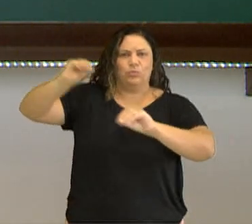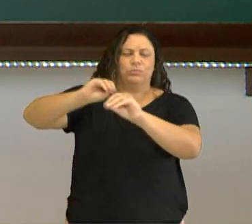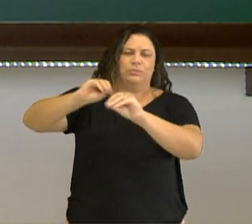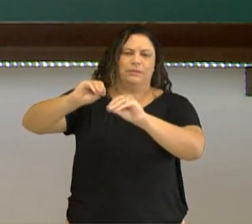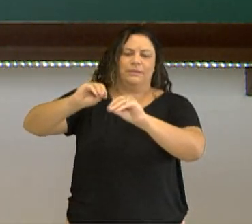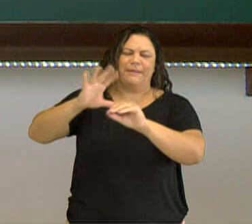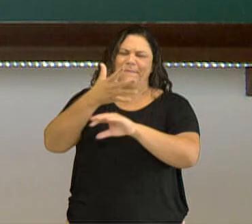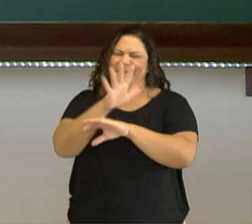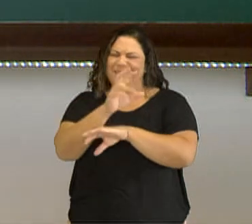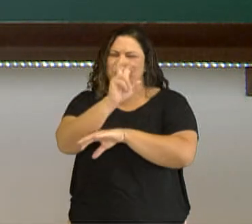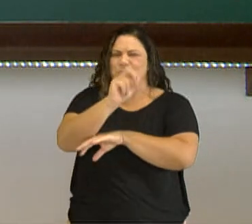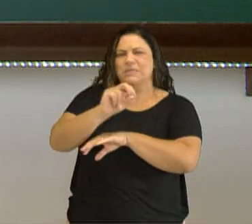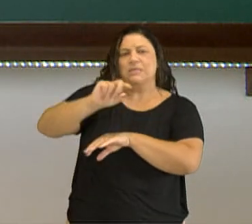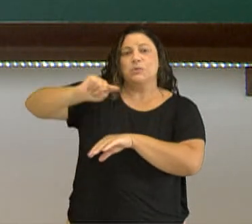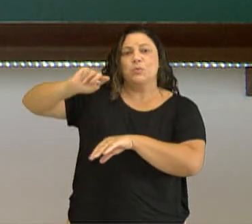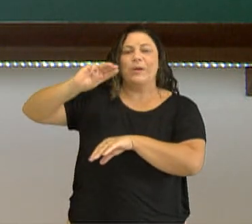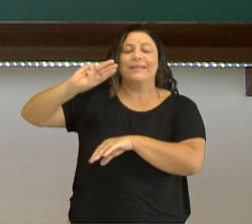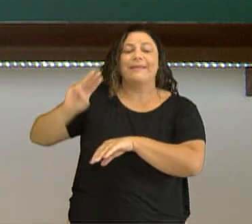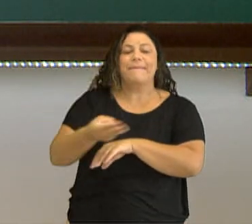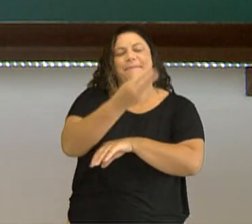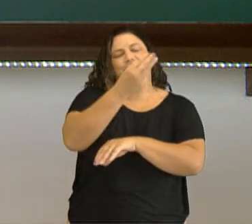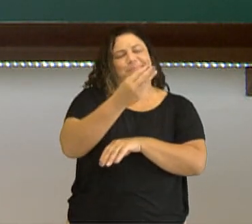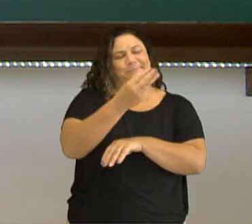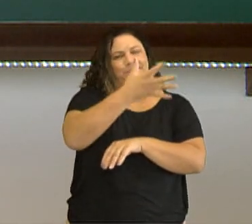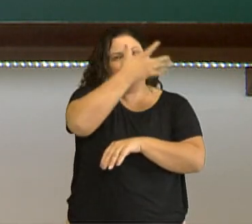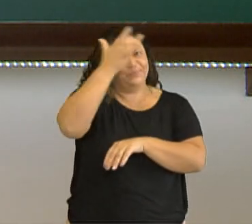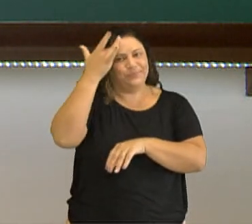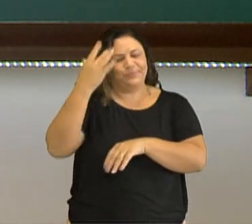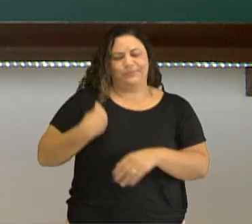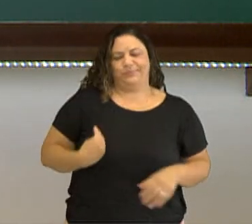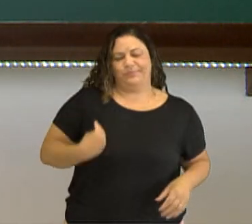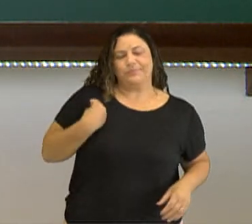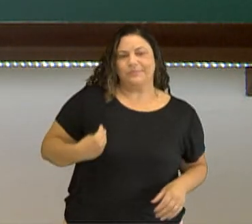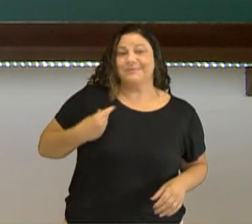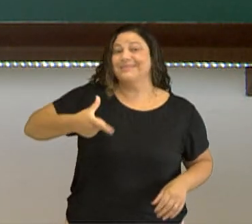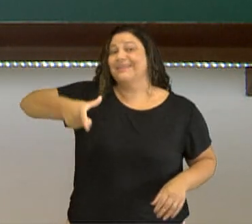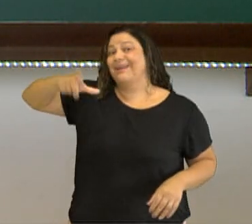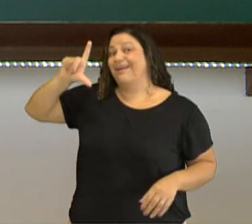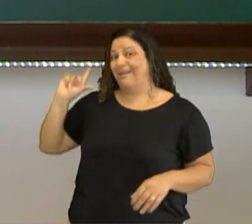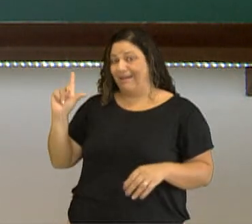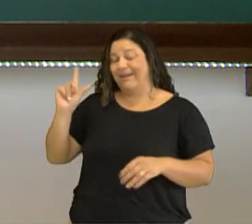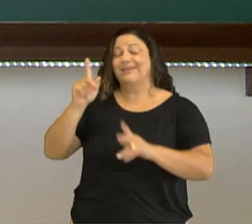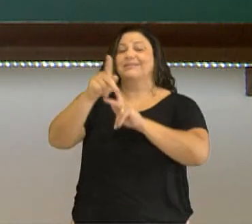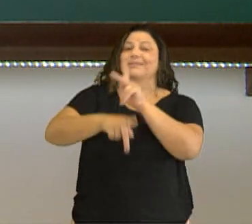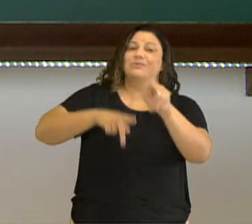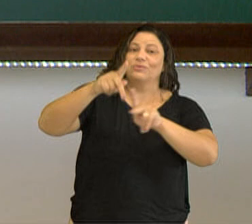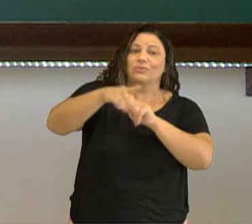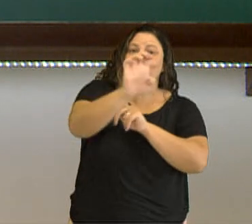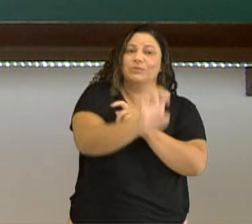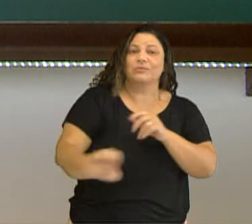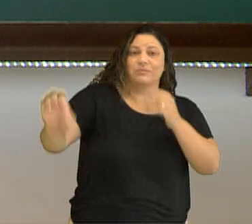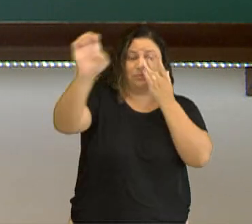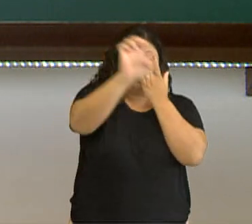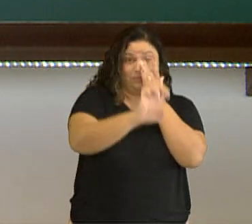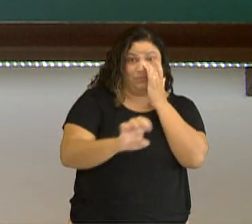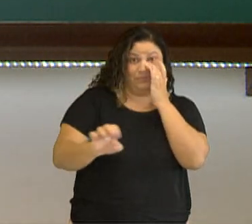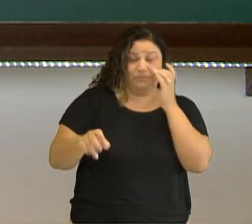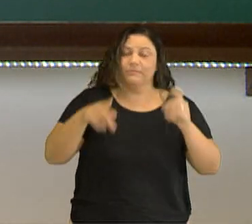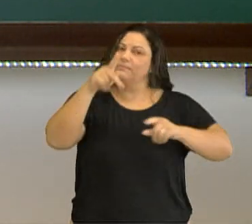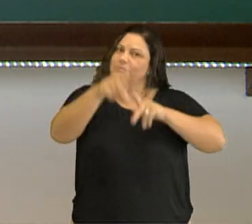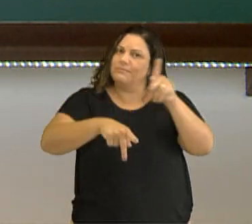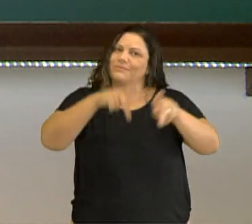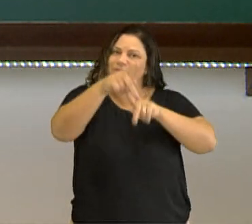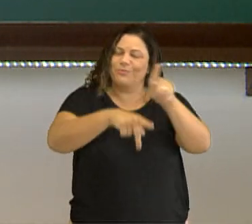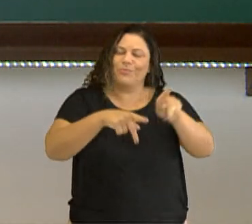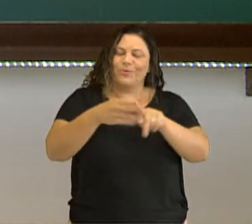50 milhões de pessoas que viviam na América antes da chegada dos povos europeus. Eram povos que iam